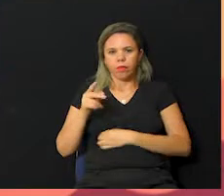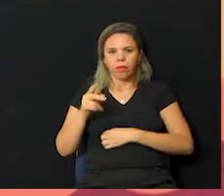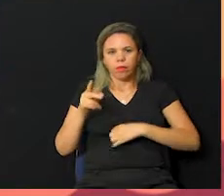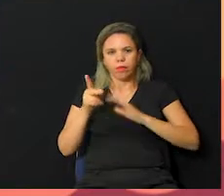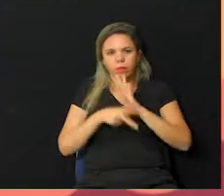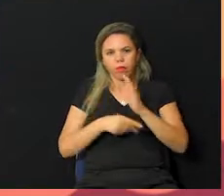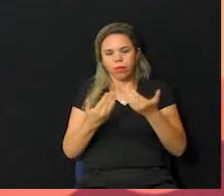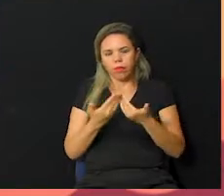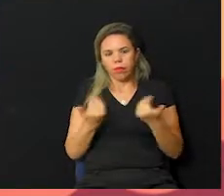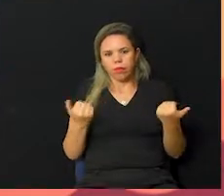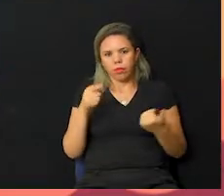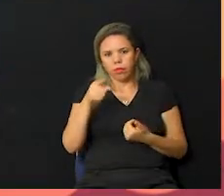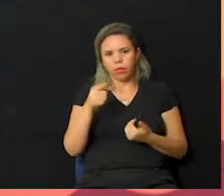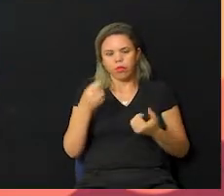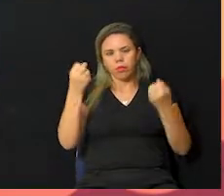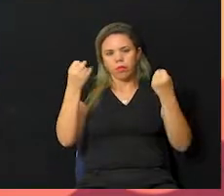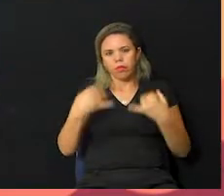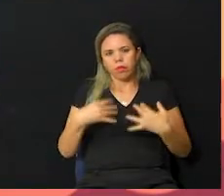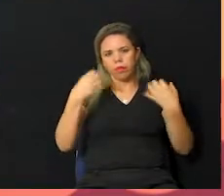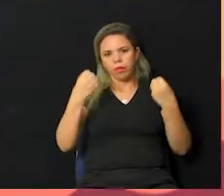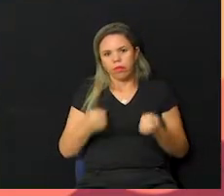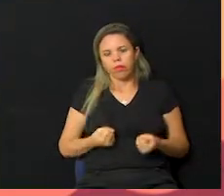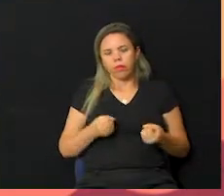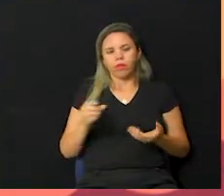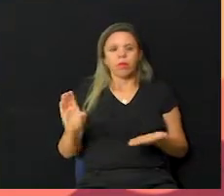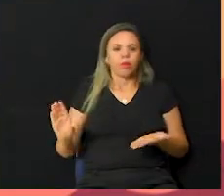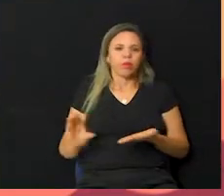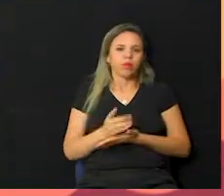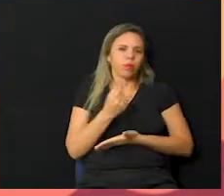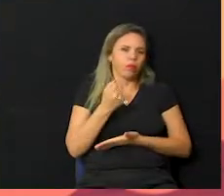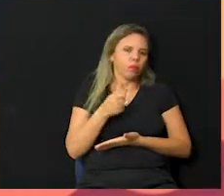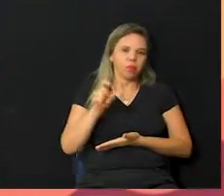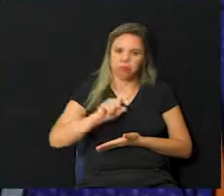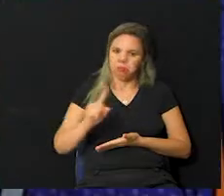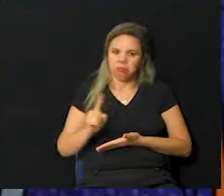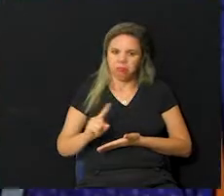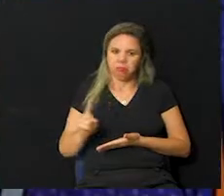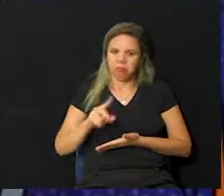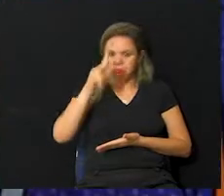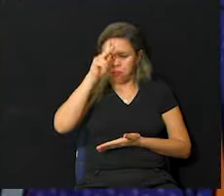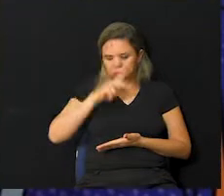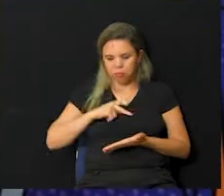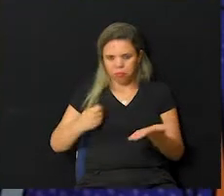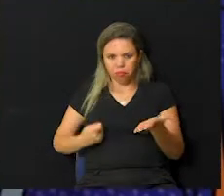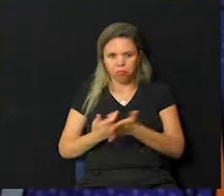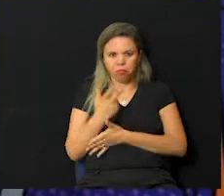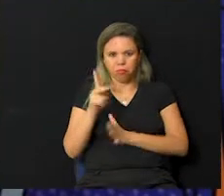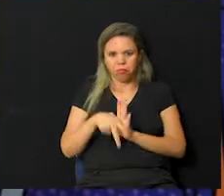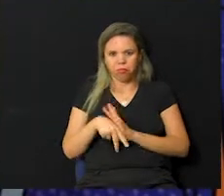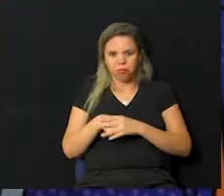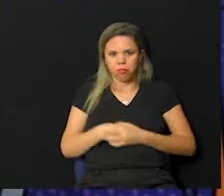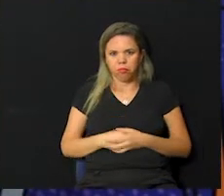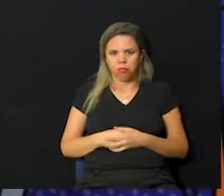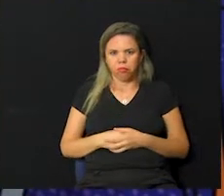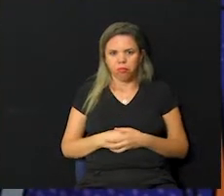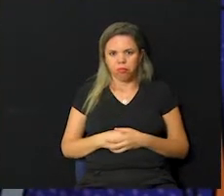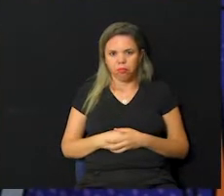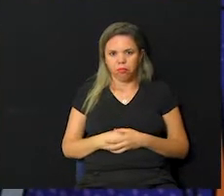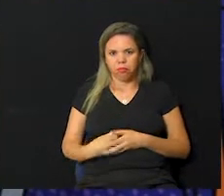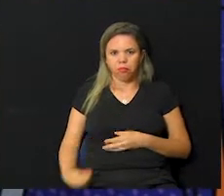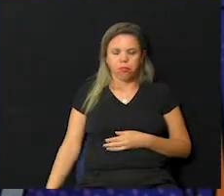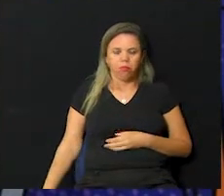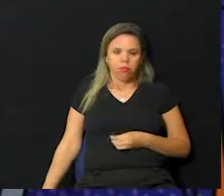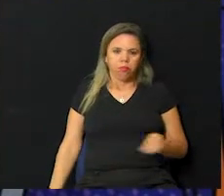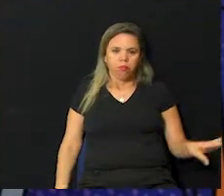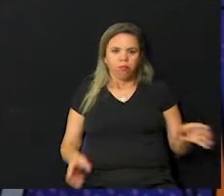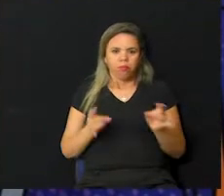é um projeto independente? Você conta ali com financiamento coletivo ou não? Você que bancou o projeto? Então,